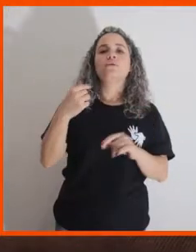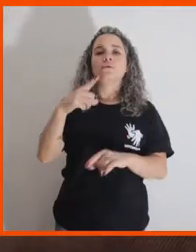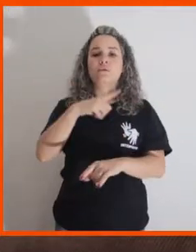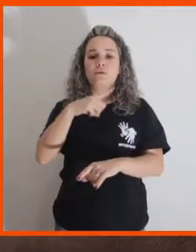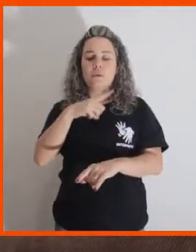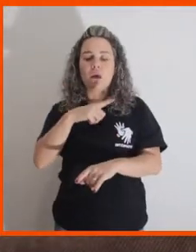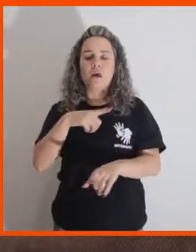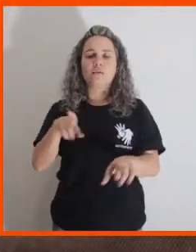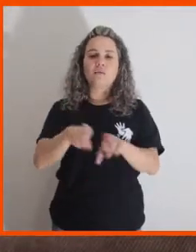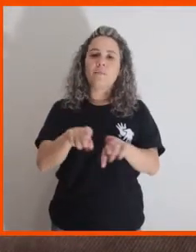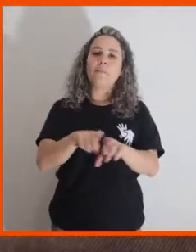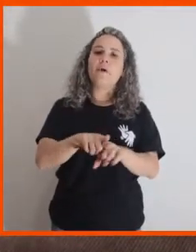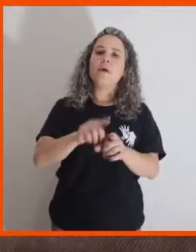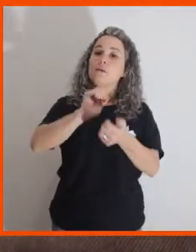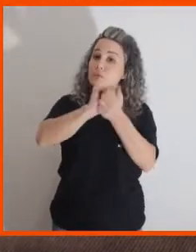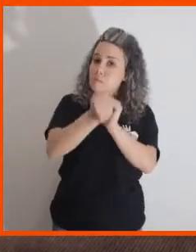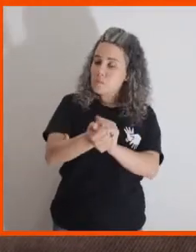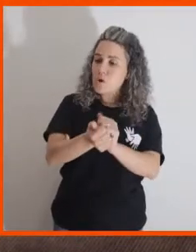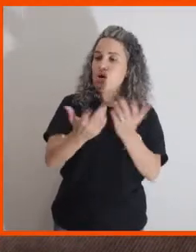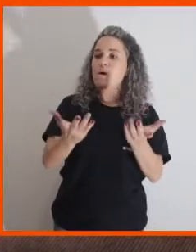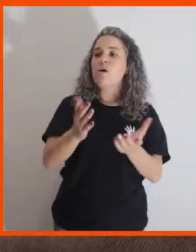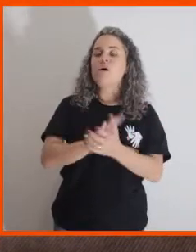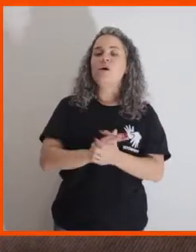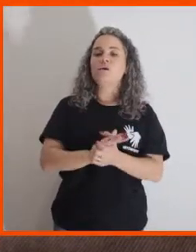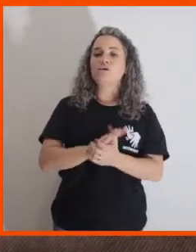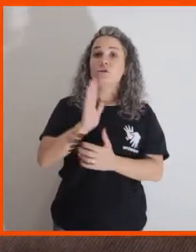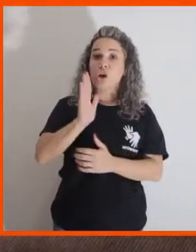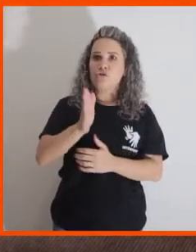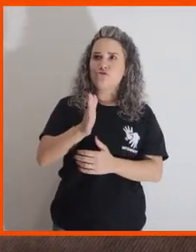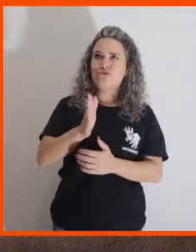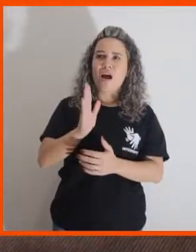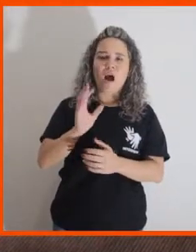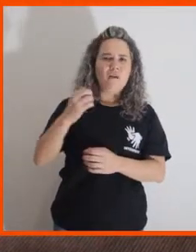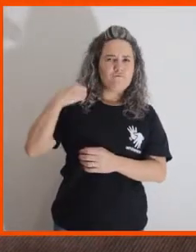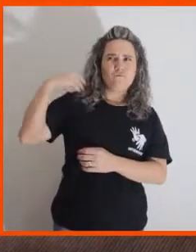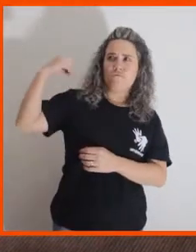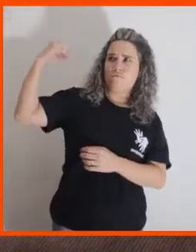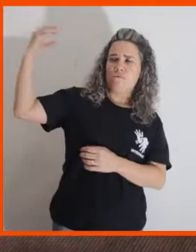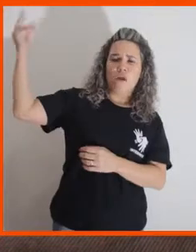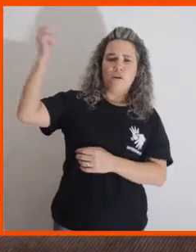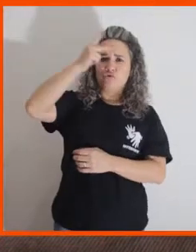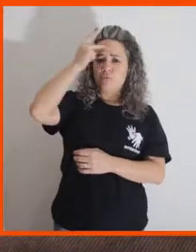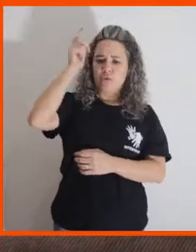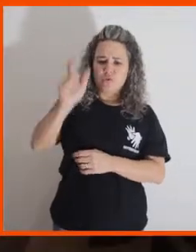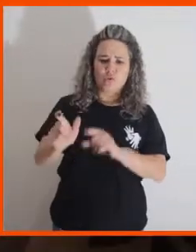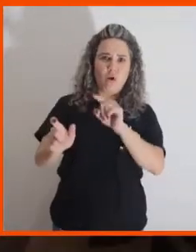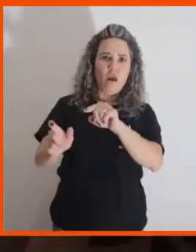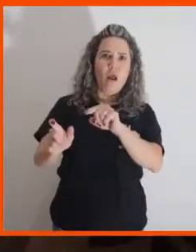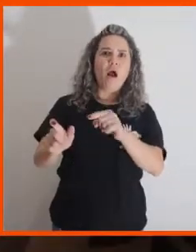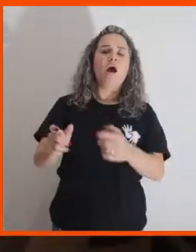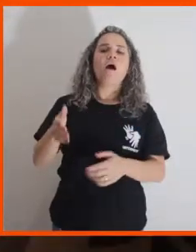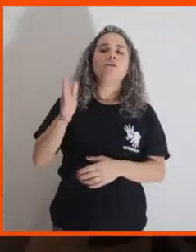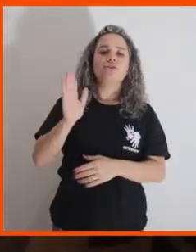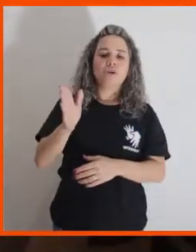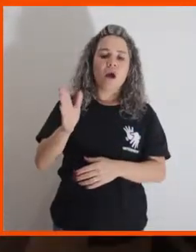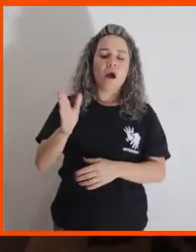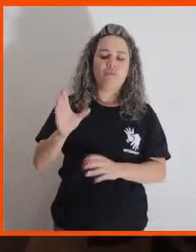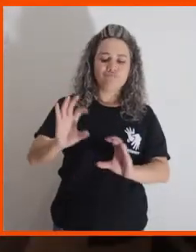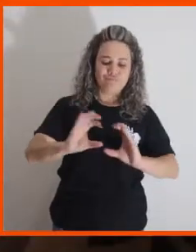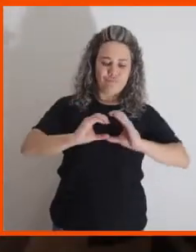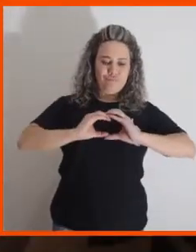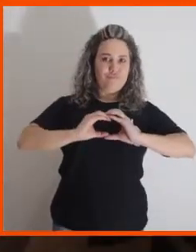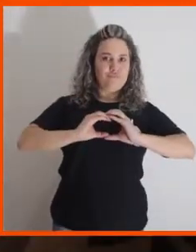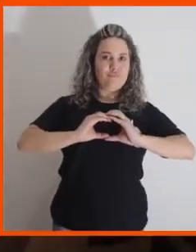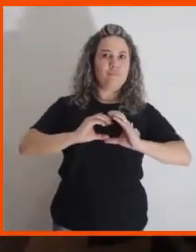a mineradora é nossa parceira. Tem balé, tem teatro, tem tênis de mesa, que